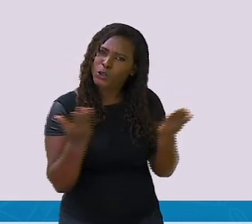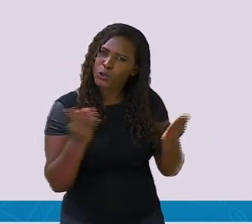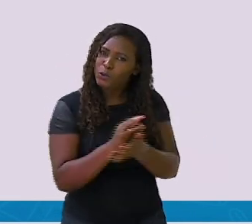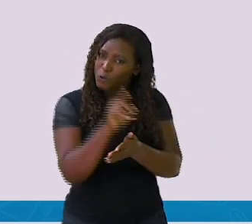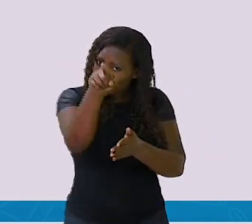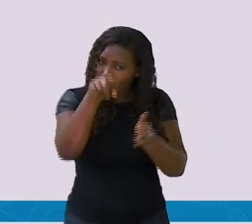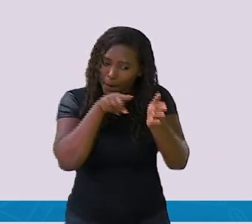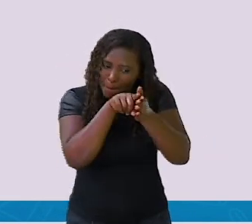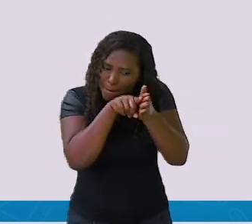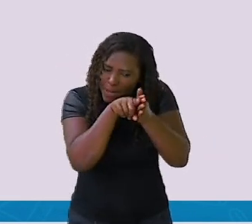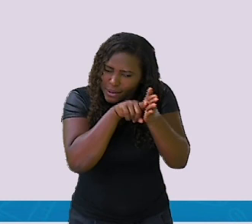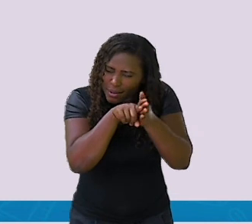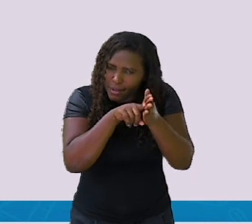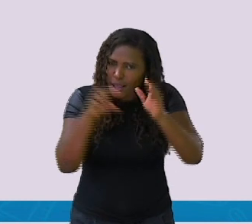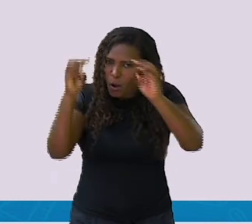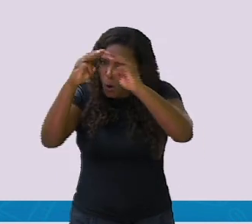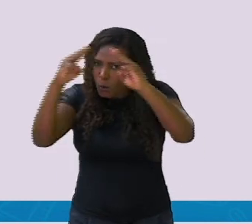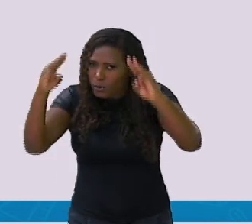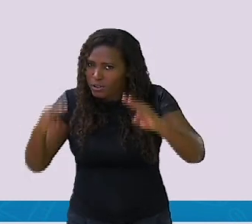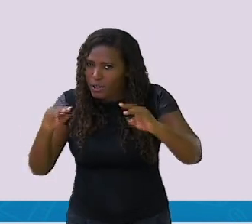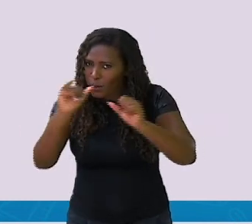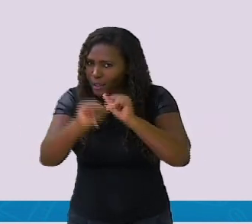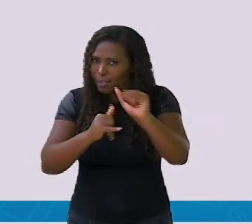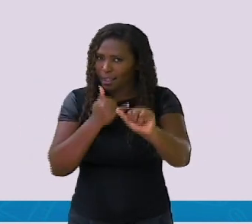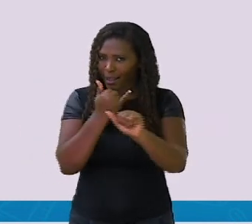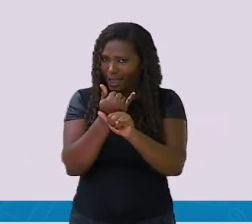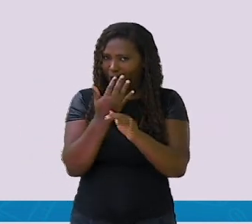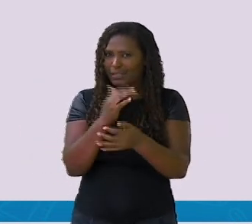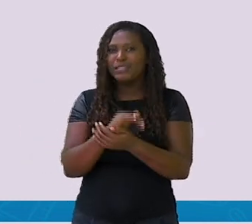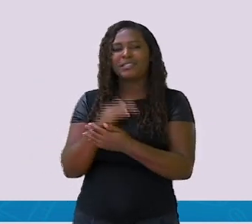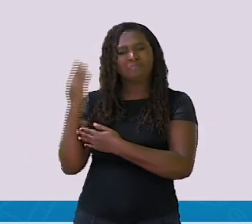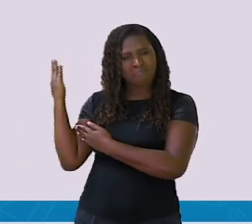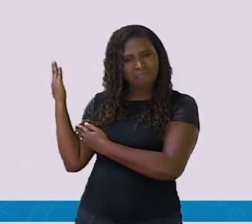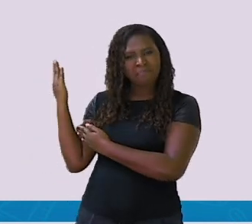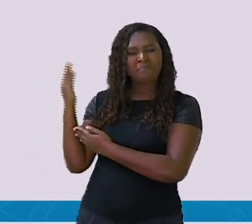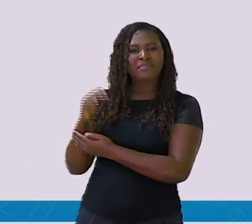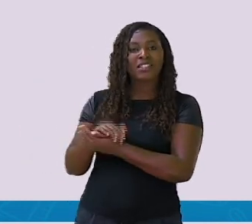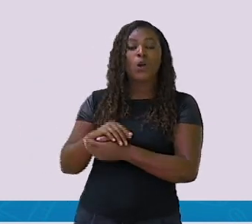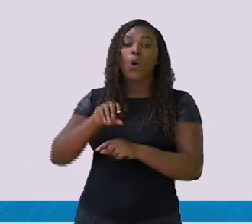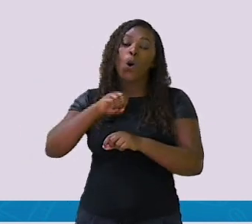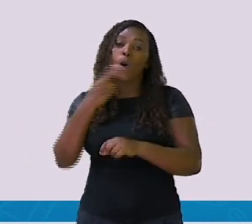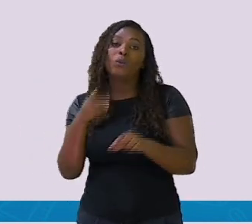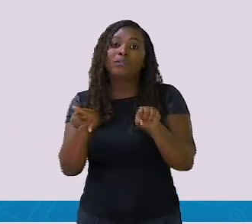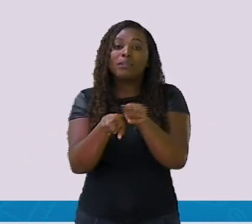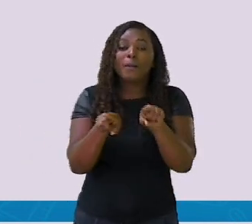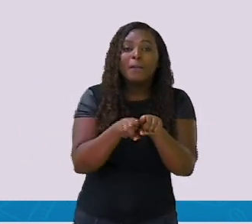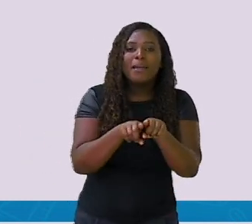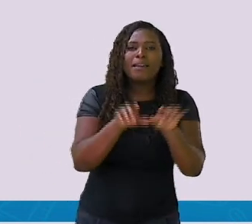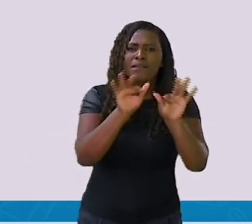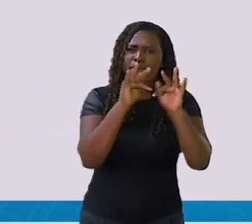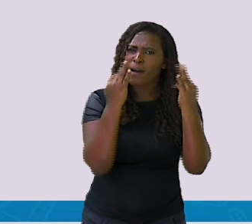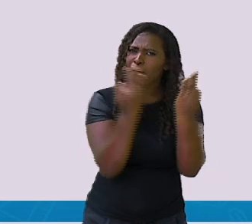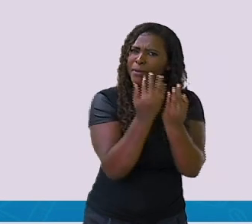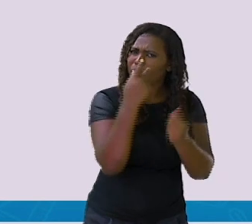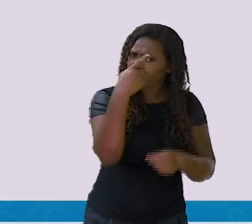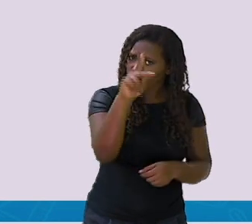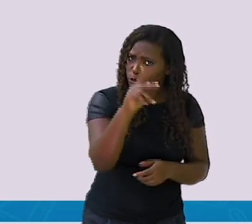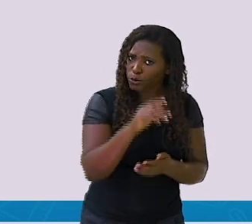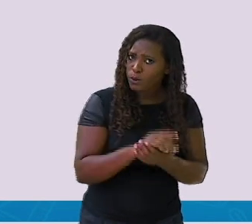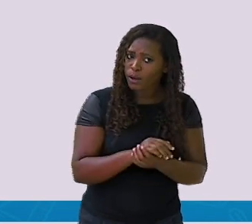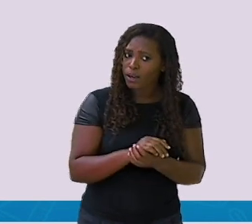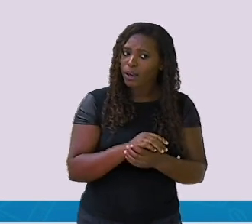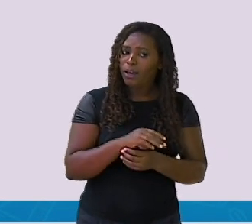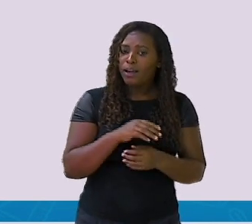de conhecer. Então, uma dica que eu vou dar é que você pode conversar com pessoas da sua família ou amigos que já visitaram